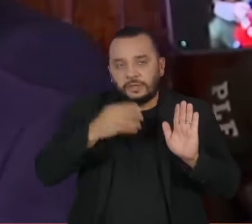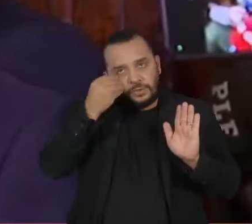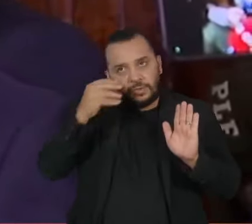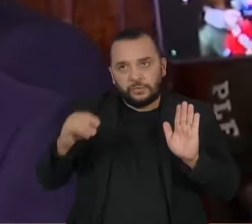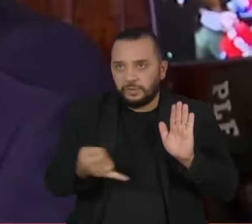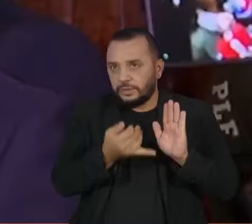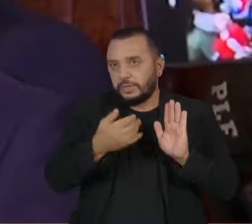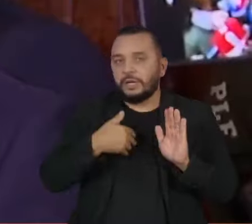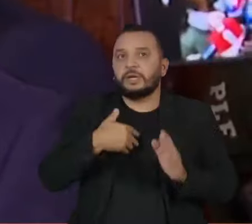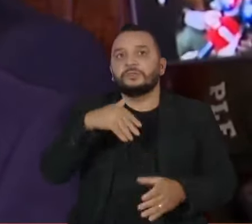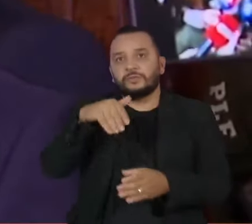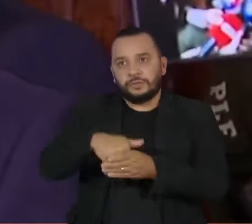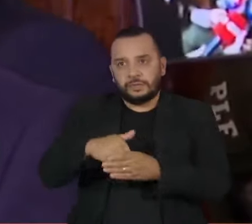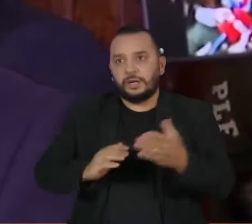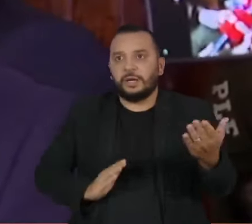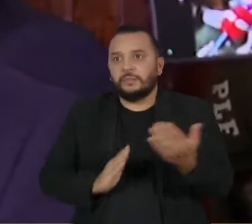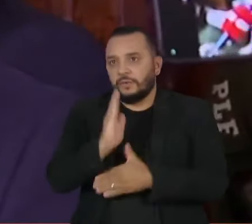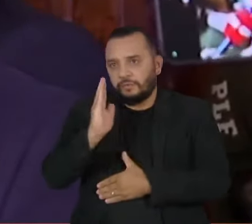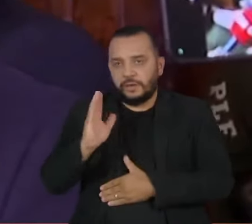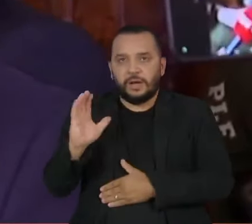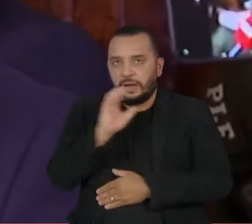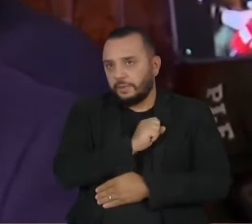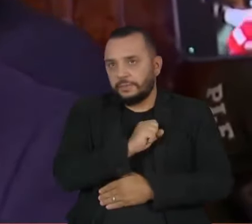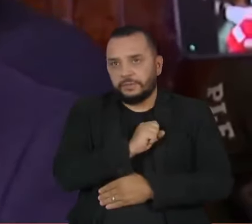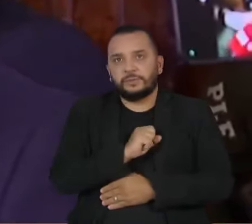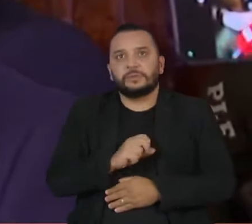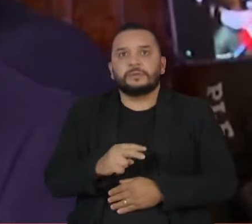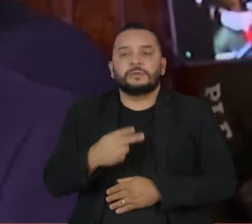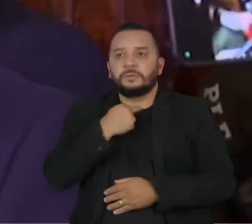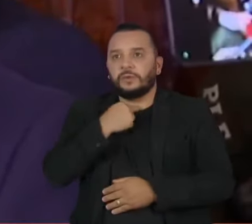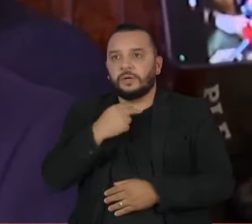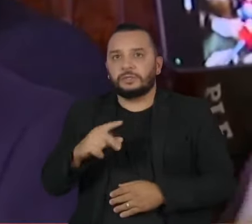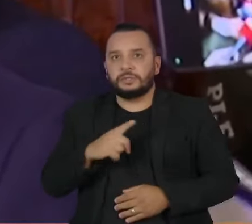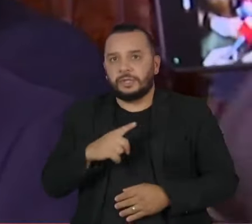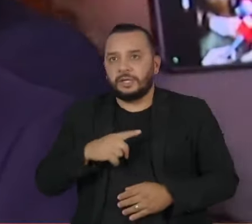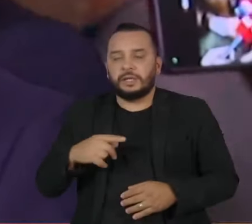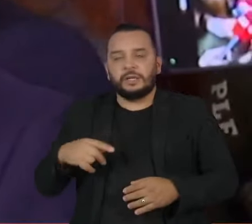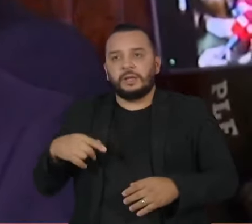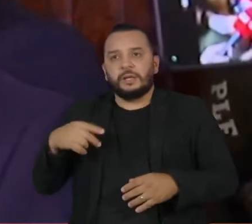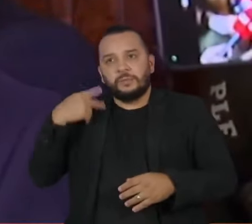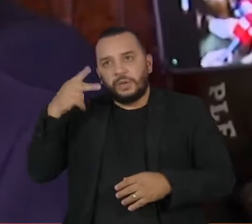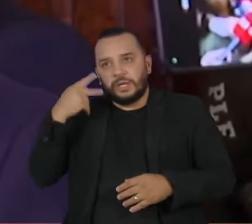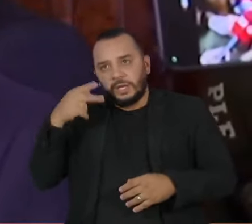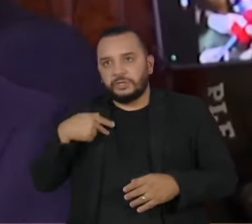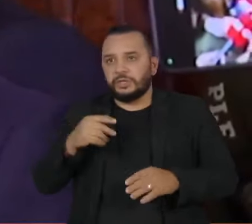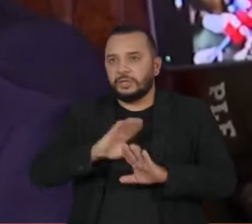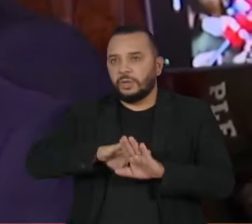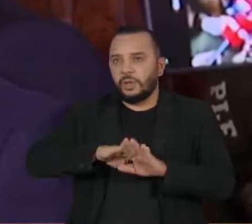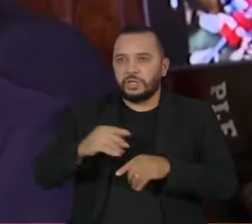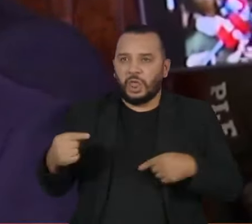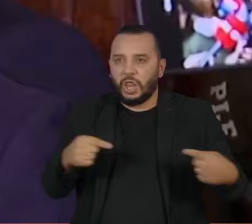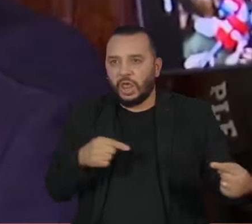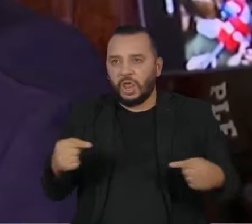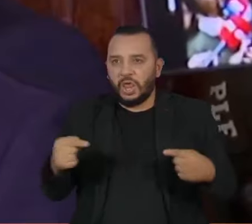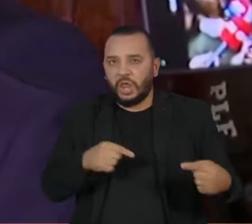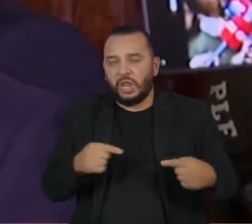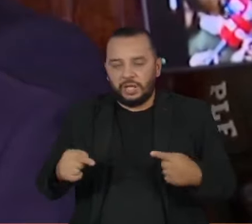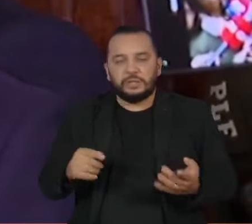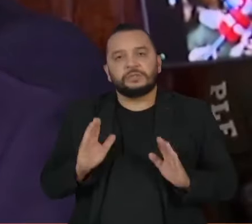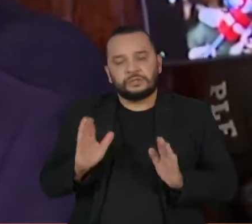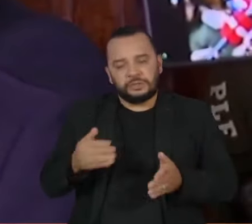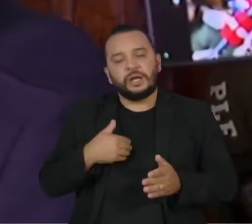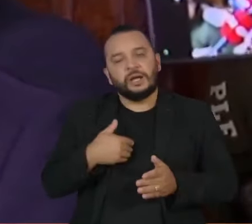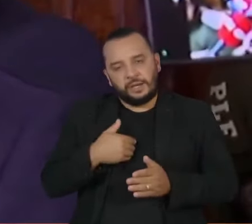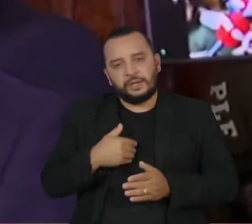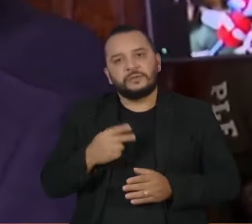de vir a plenário e ser aprovado sem as disputas políticas ideológicas que estão em torno do 2630 ele está